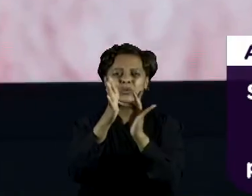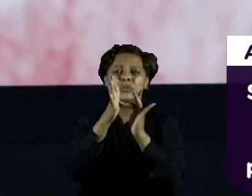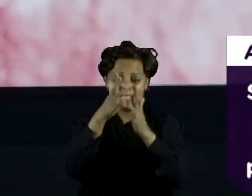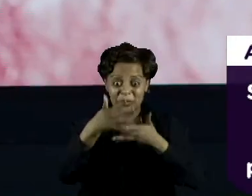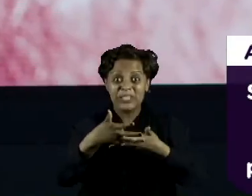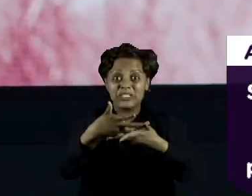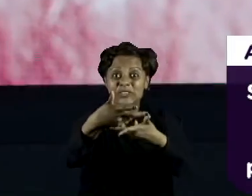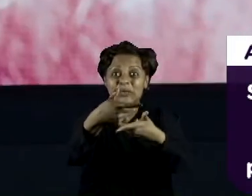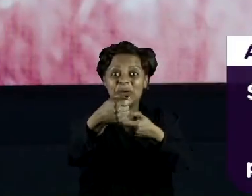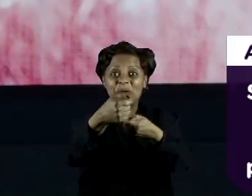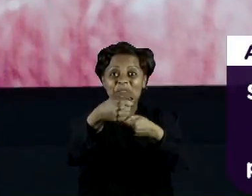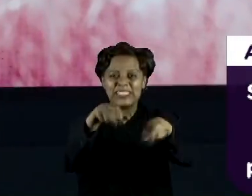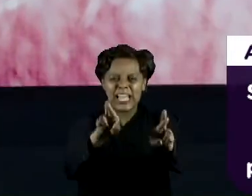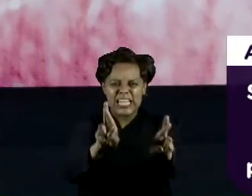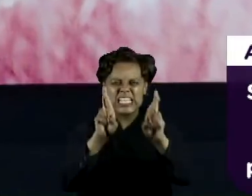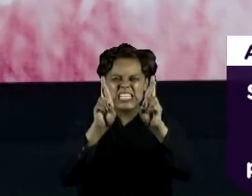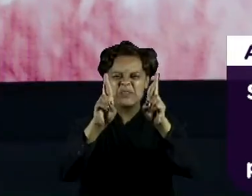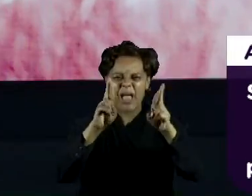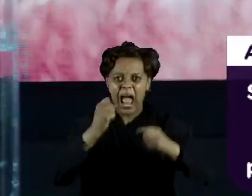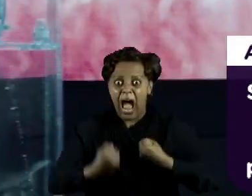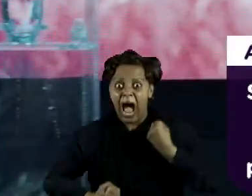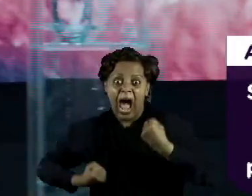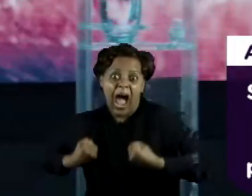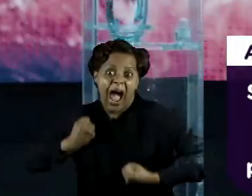que te espera na linha de chegada.